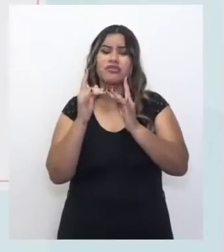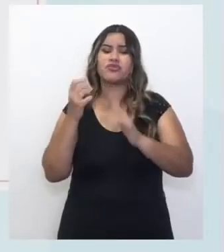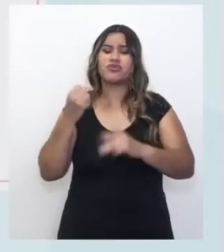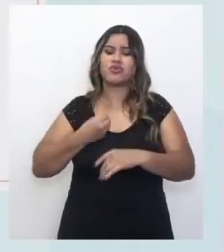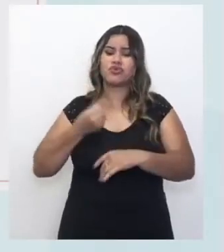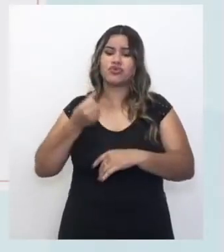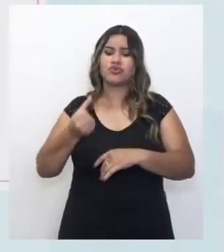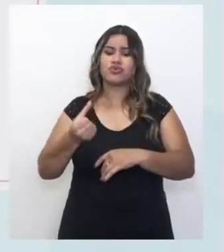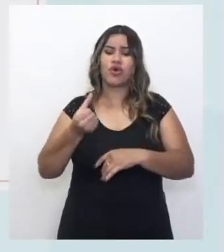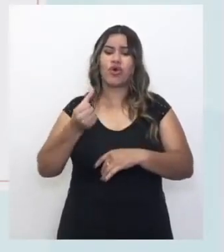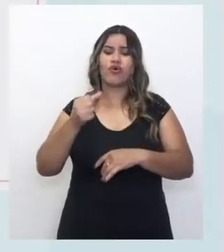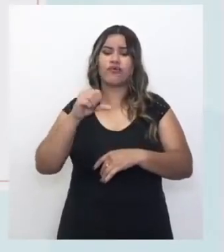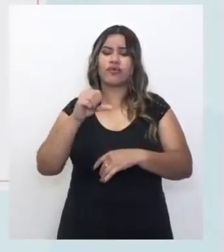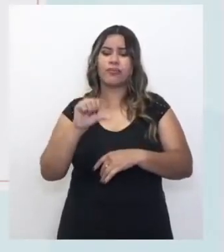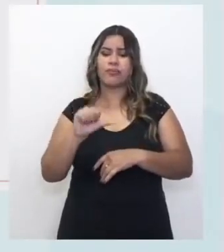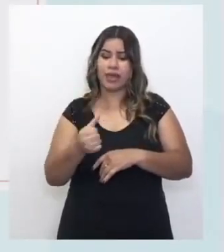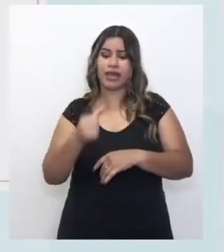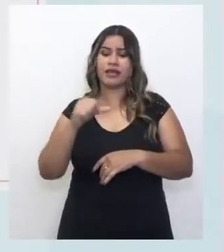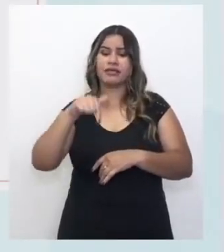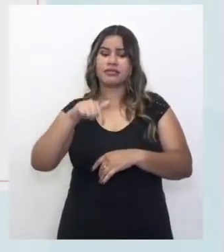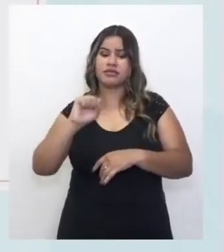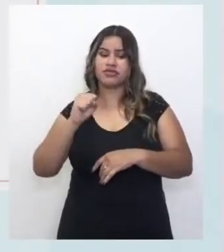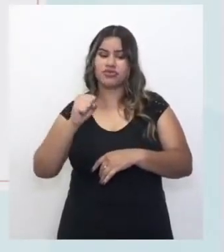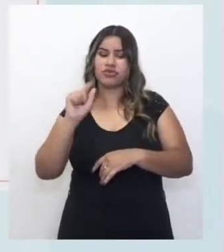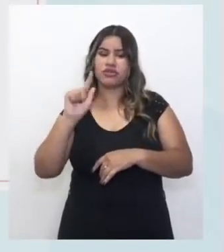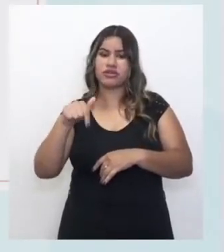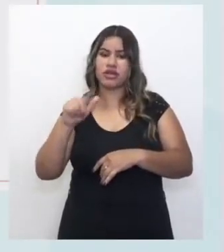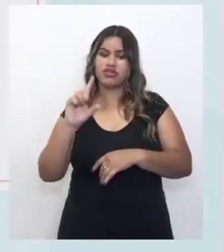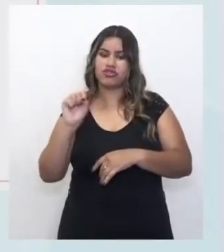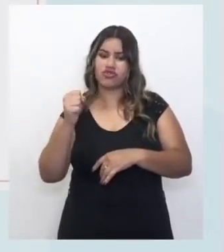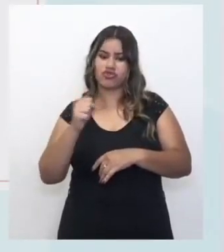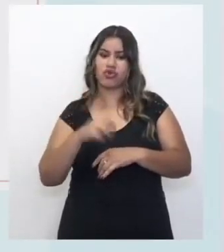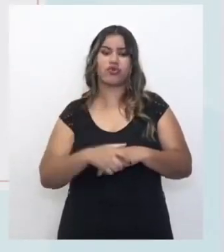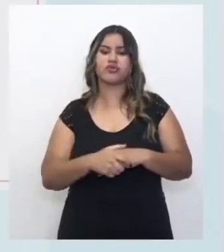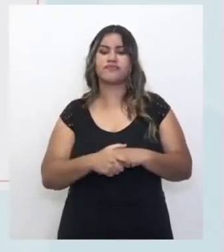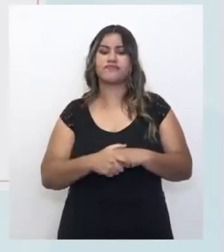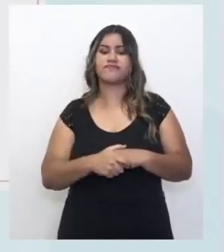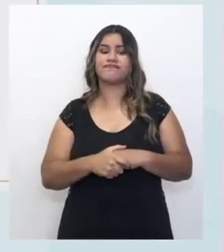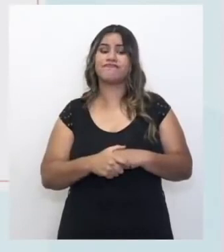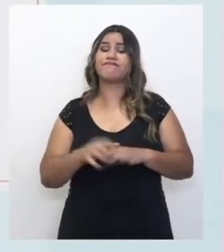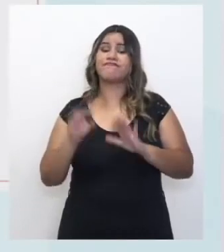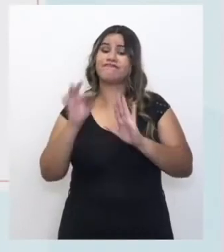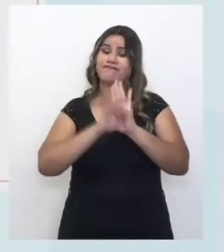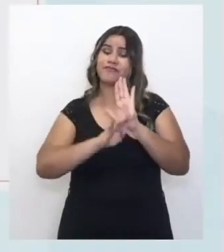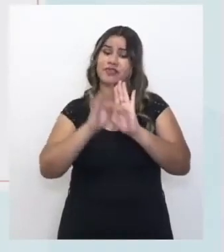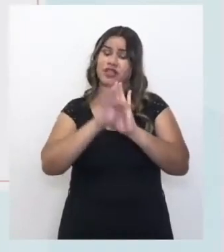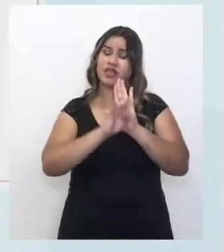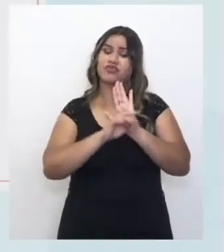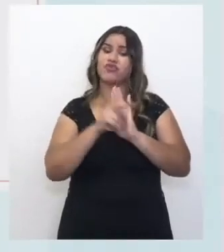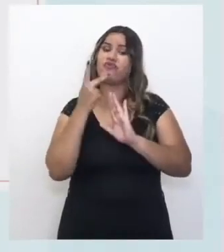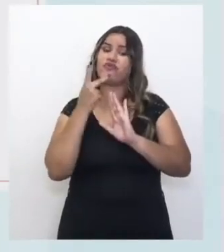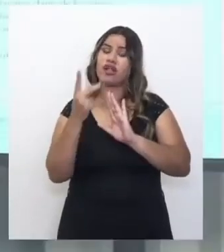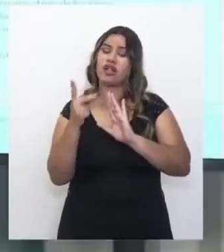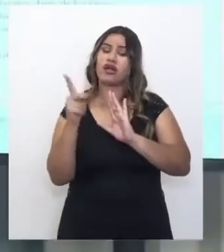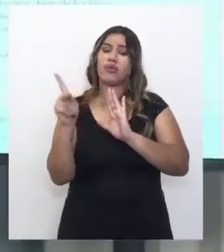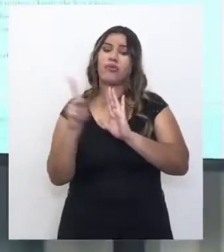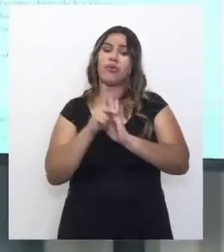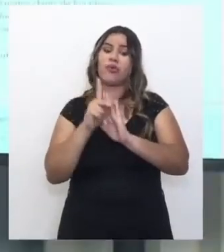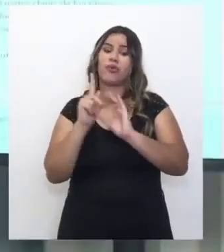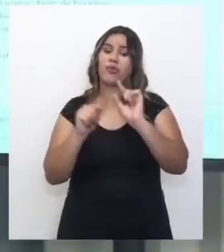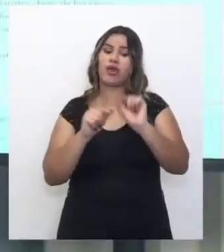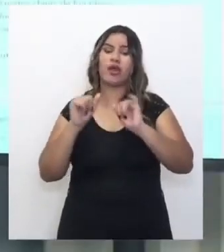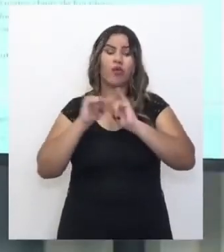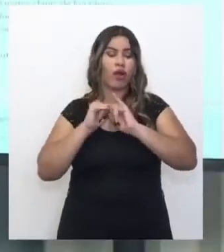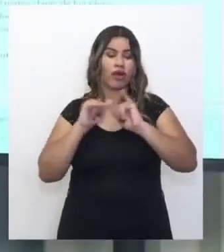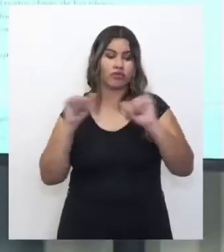11 9678 1718. Olha, então temos o texto 1 falando sobre um